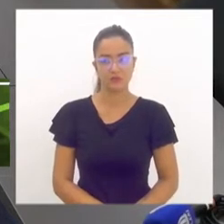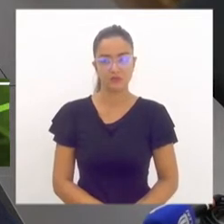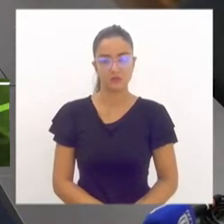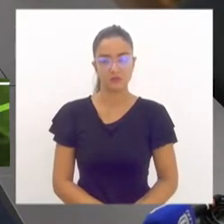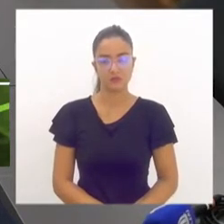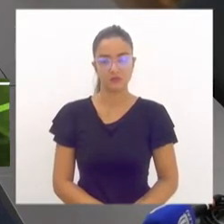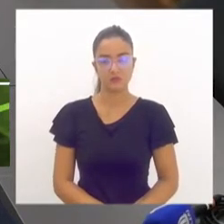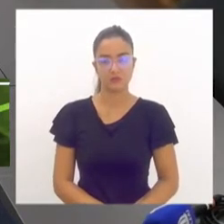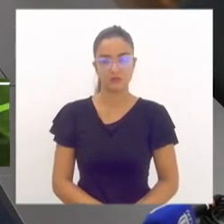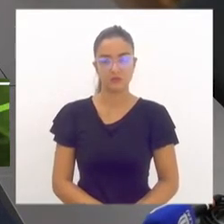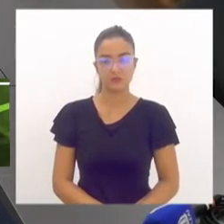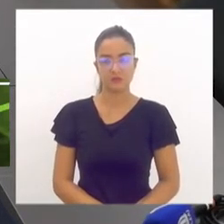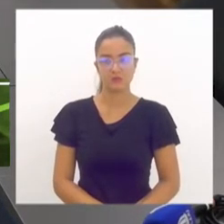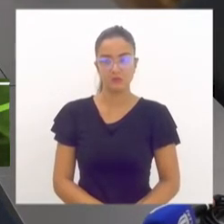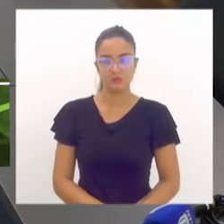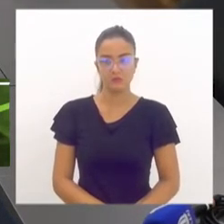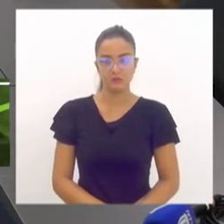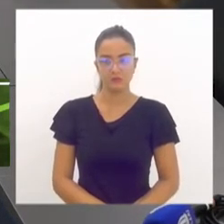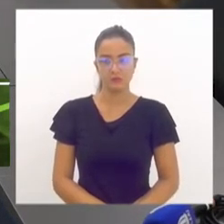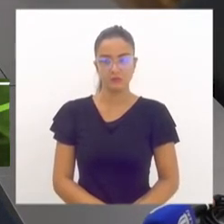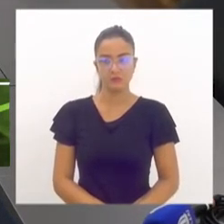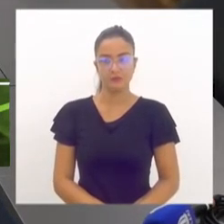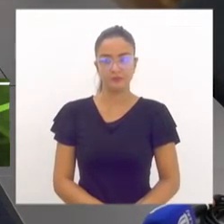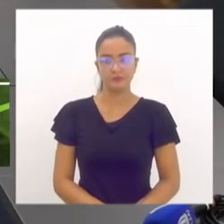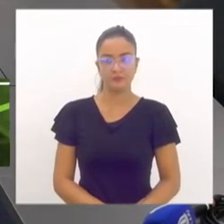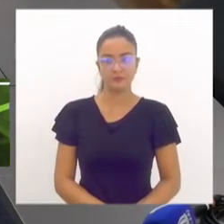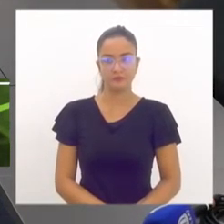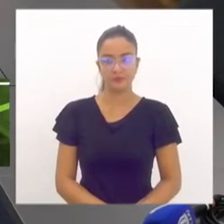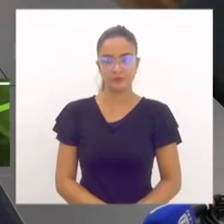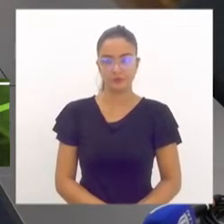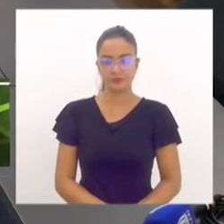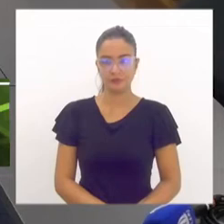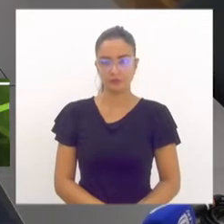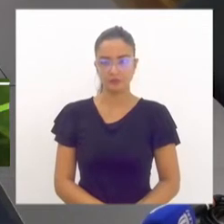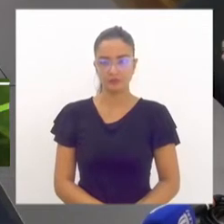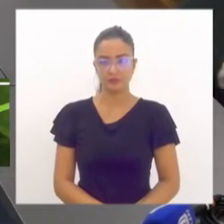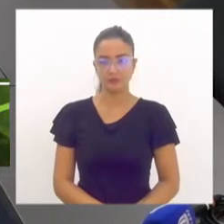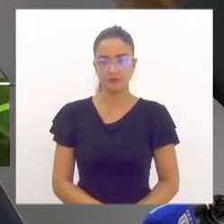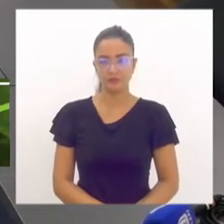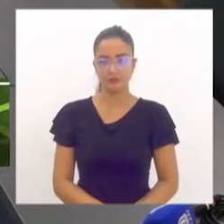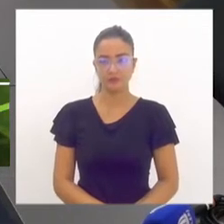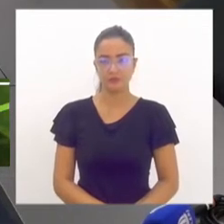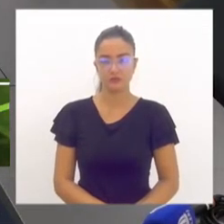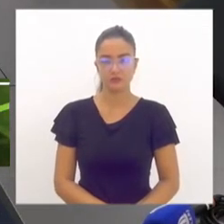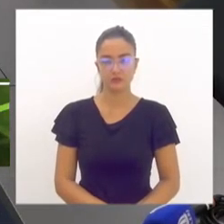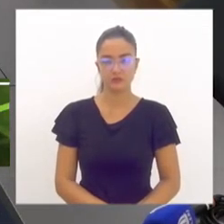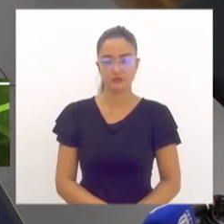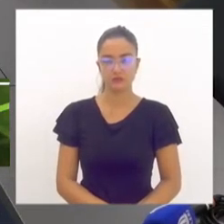Thank you.